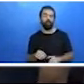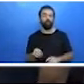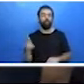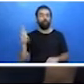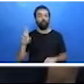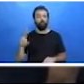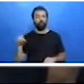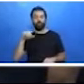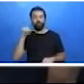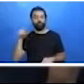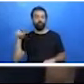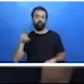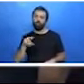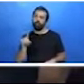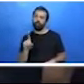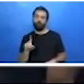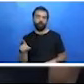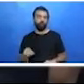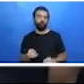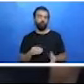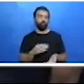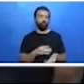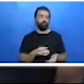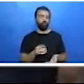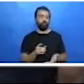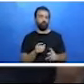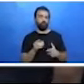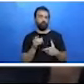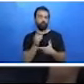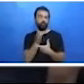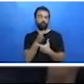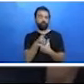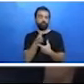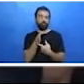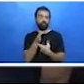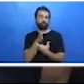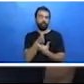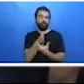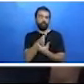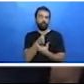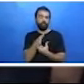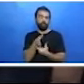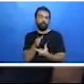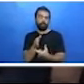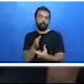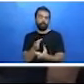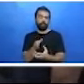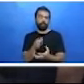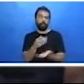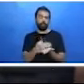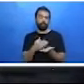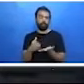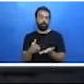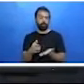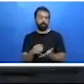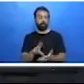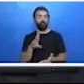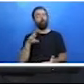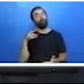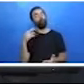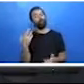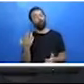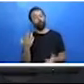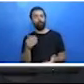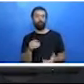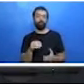sílaba que está no início ou no meio da palavra. Então, completamos aqui. Eu queria